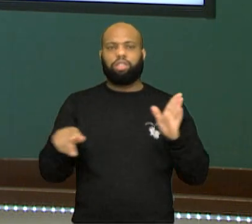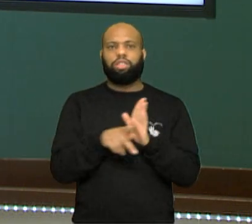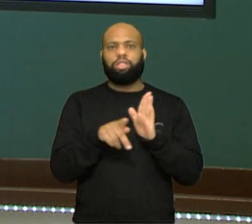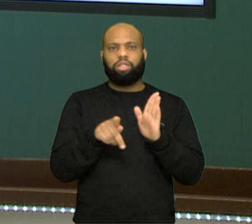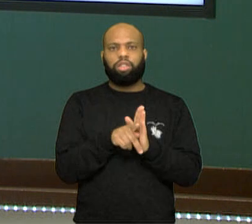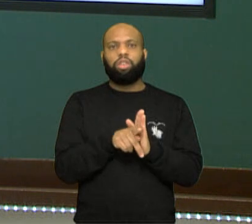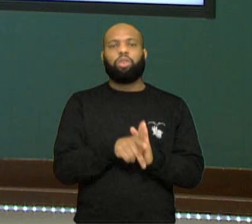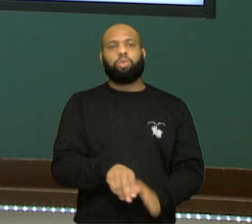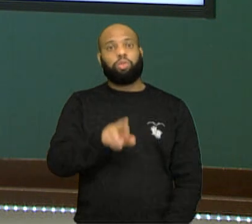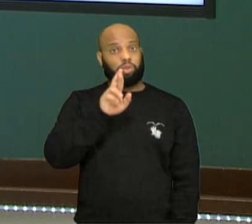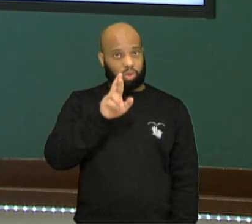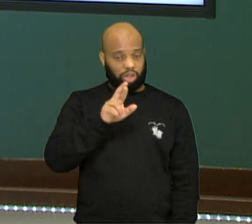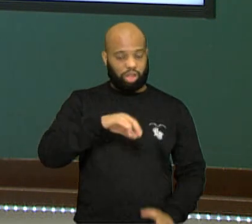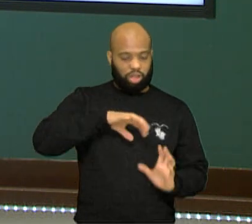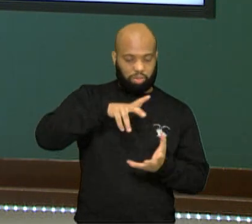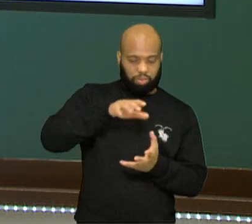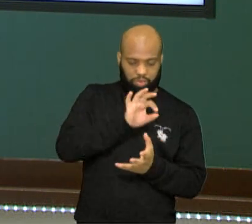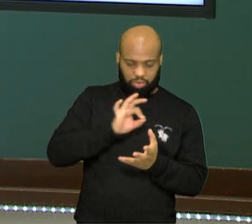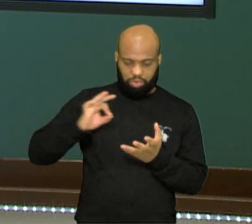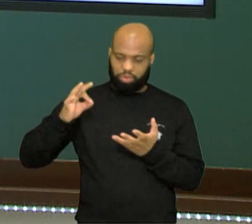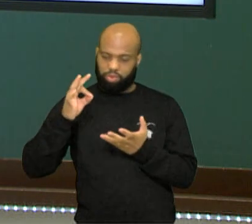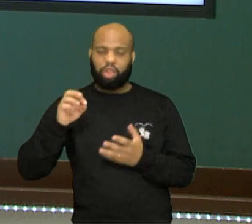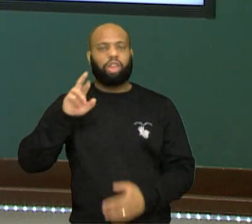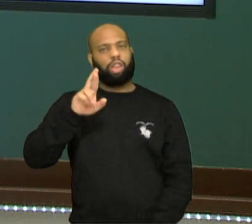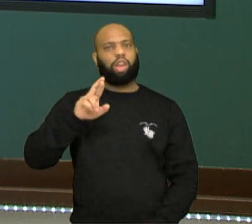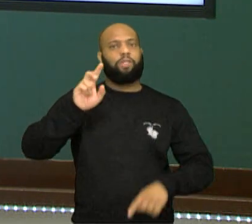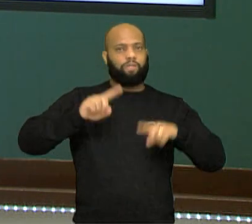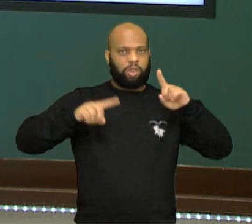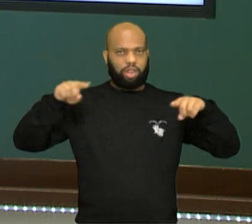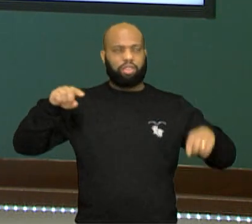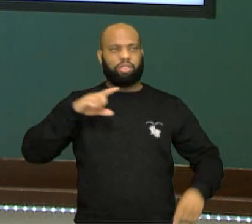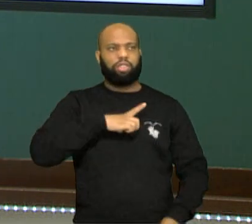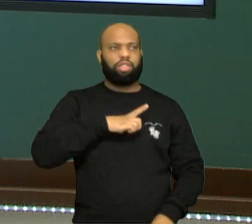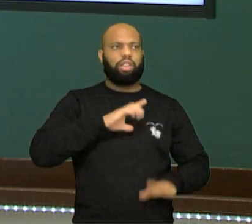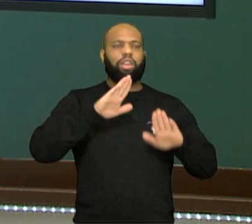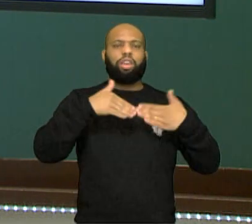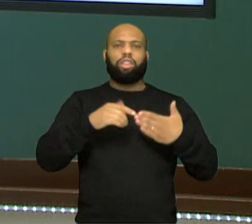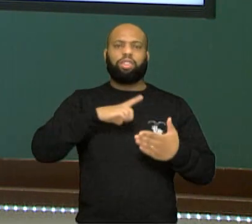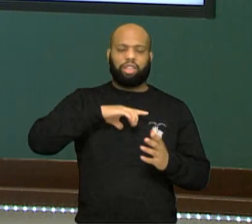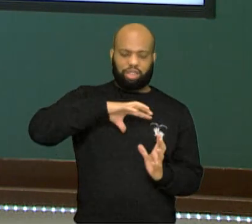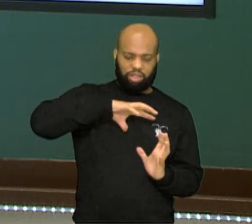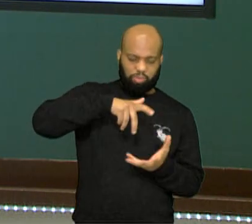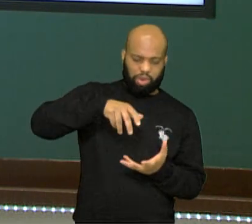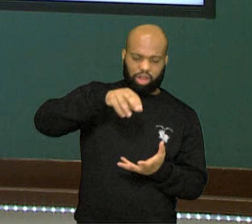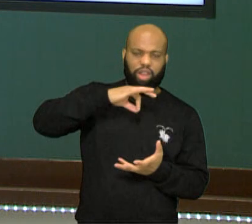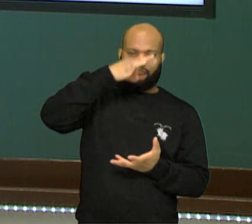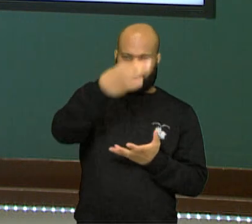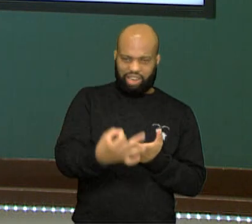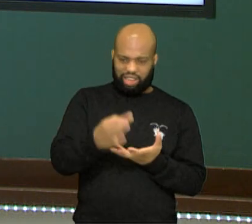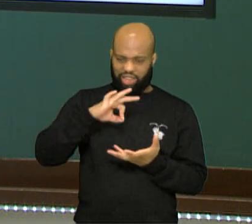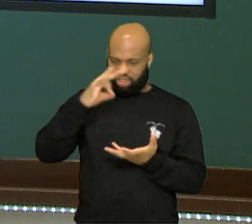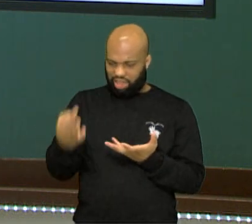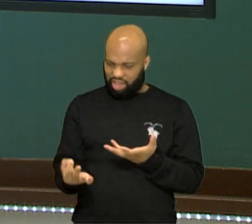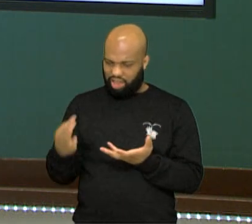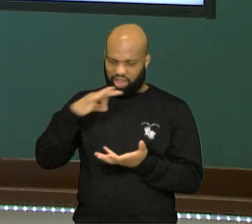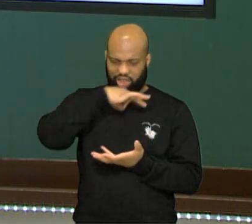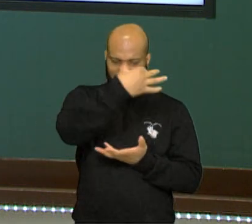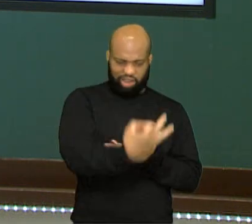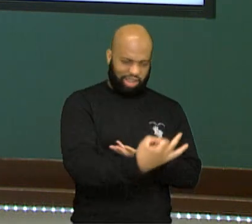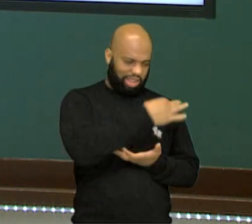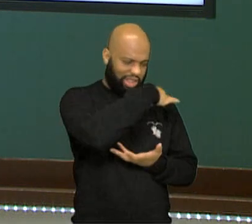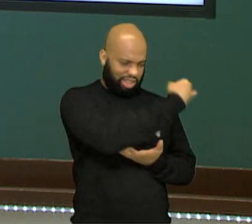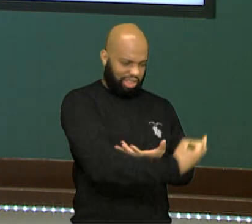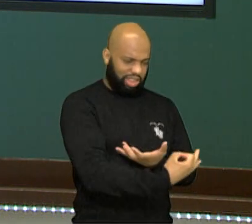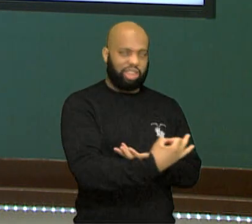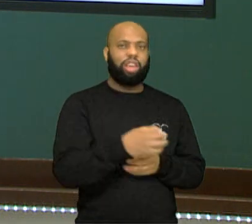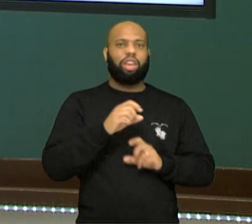raio da nossa esfera. Ou seja, as linhas que vão ligar, que a gente pode chamar das circunferências,